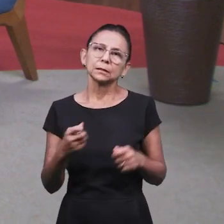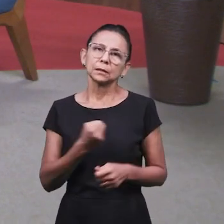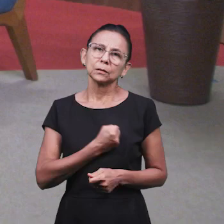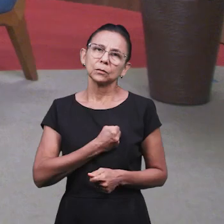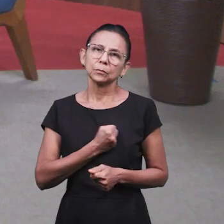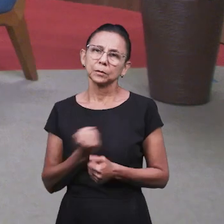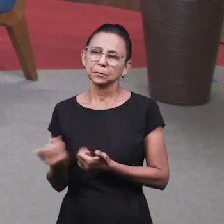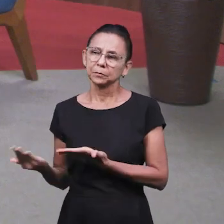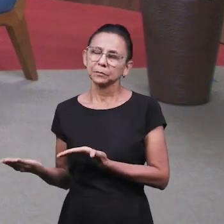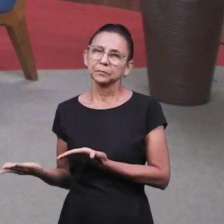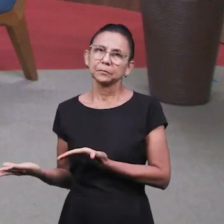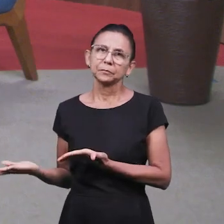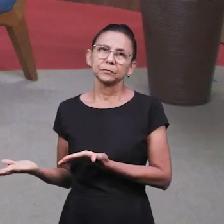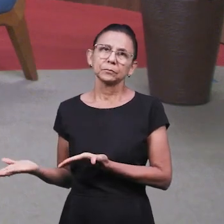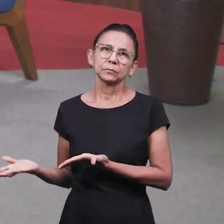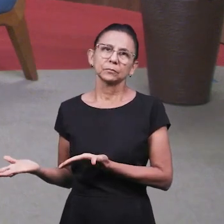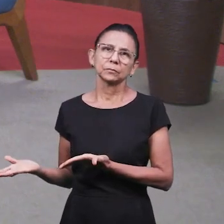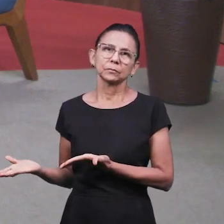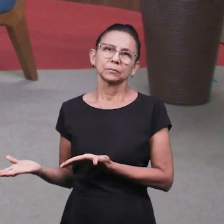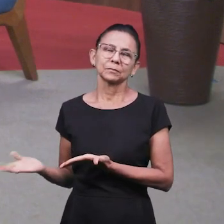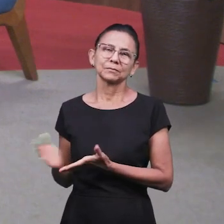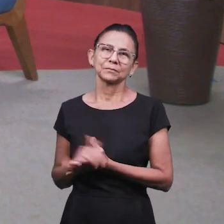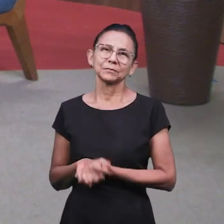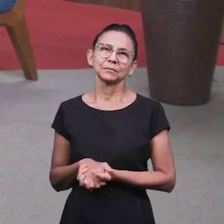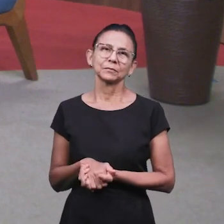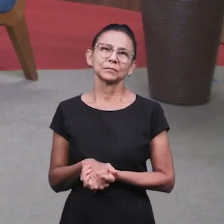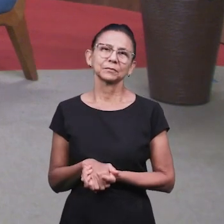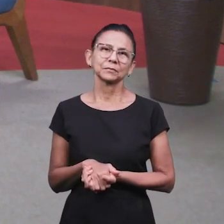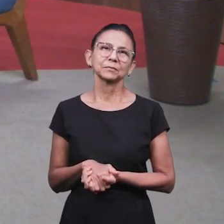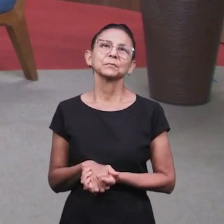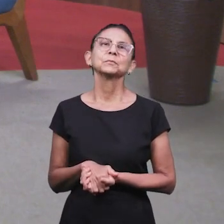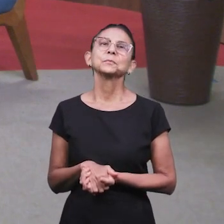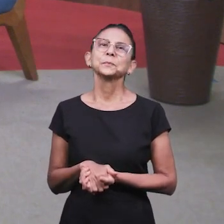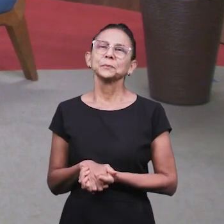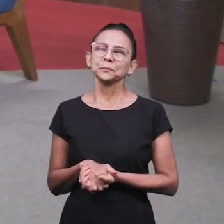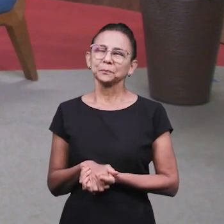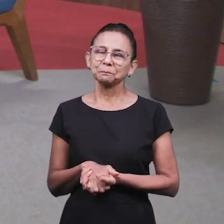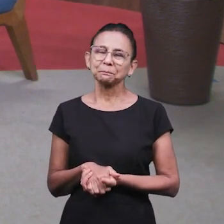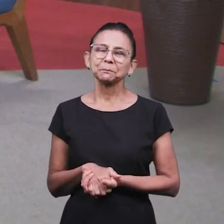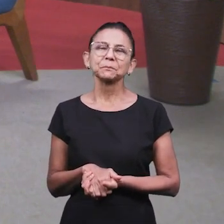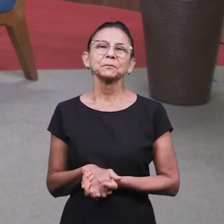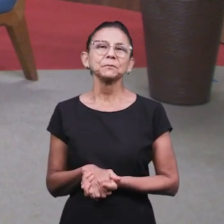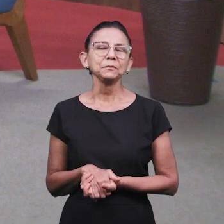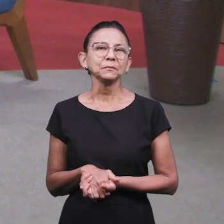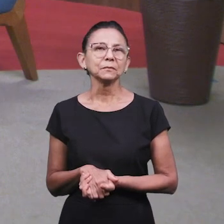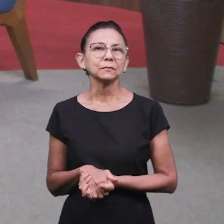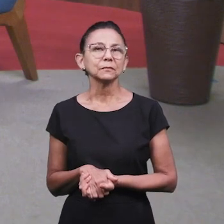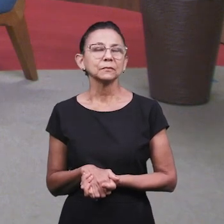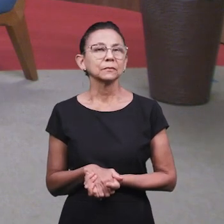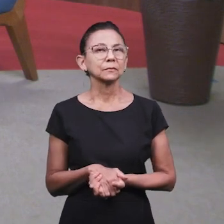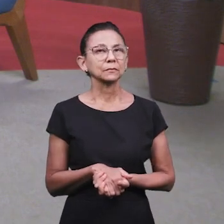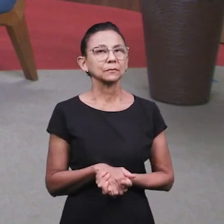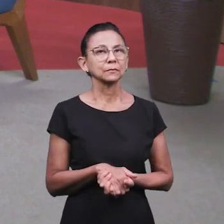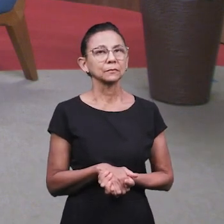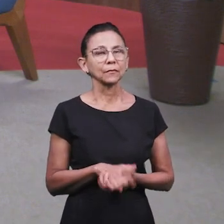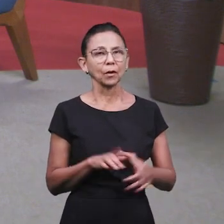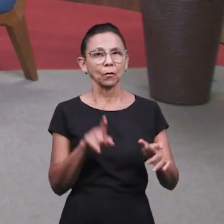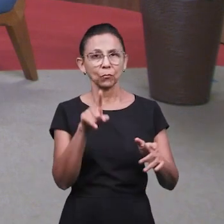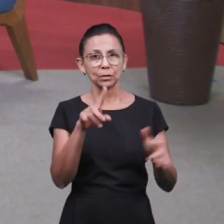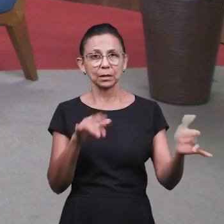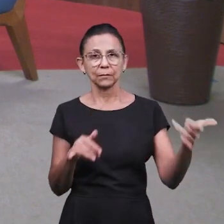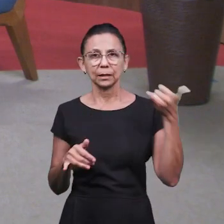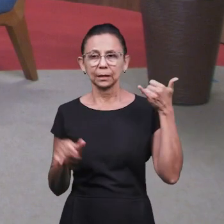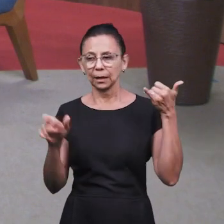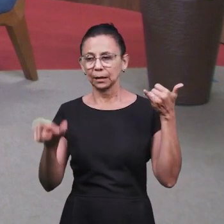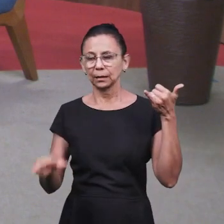esse número que está aparecendo aí na tela, 0800 707 3076. Do outro lado da linha vai atender uma pessoa,